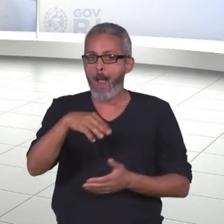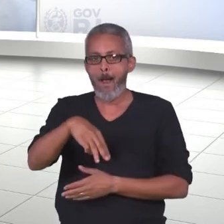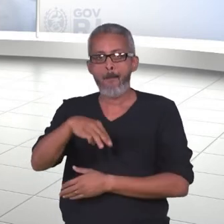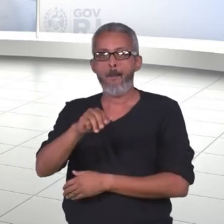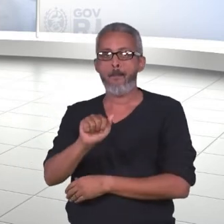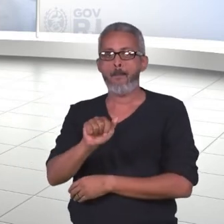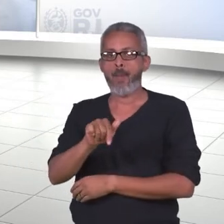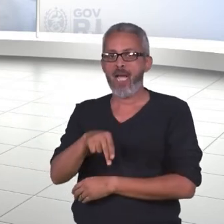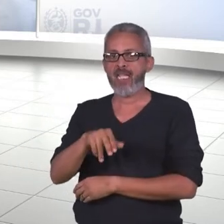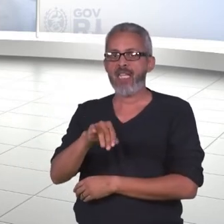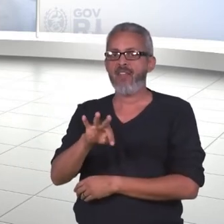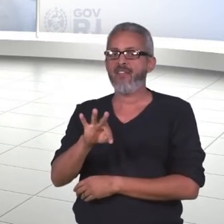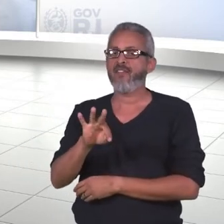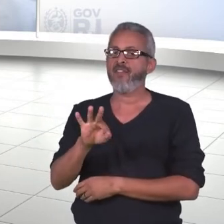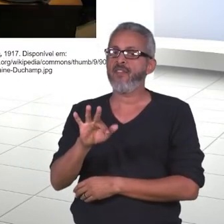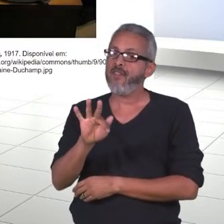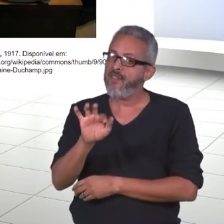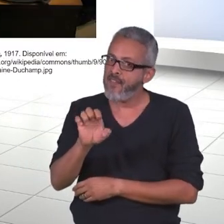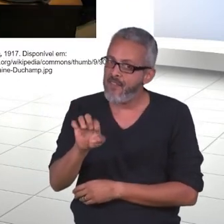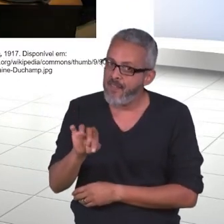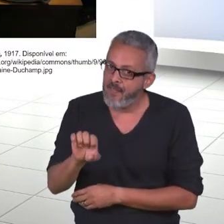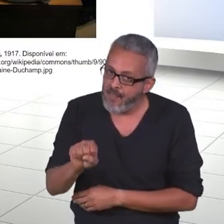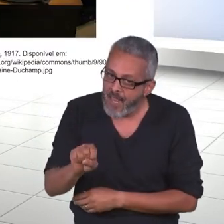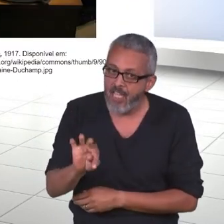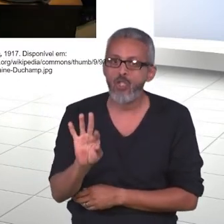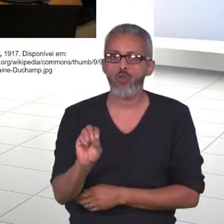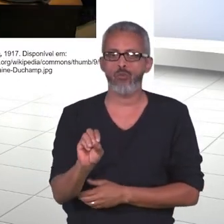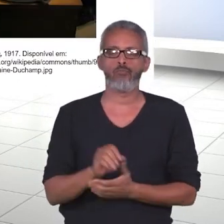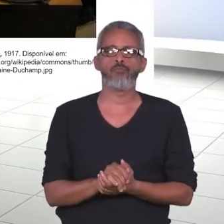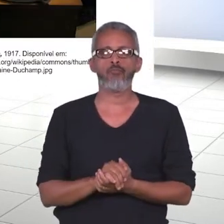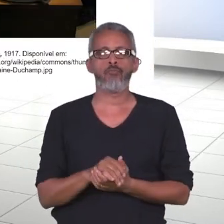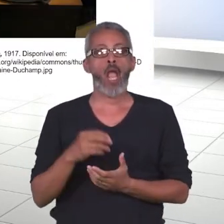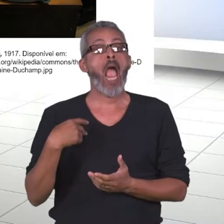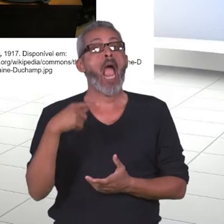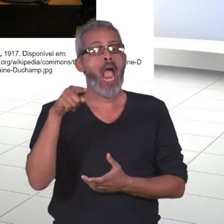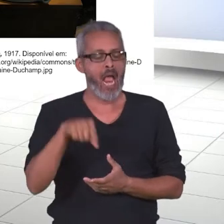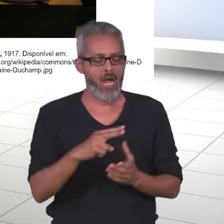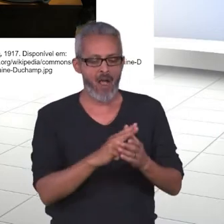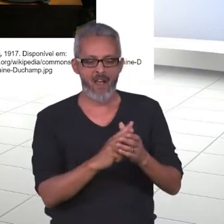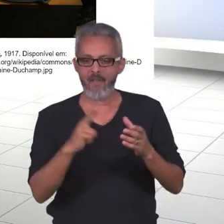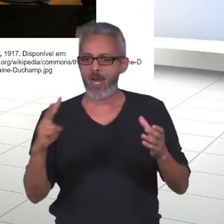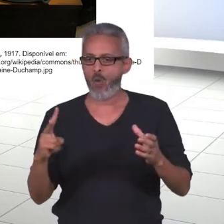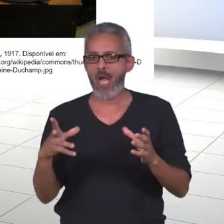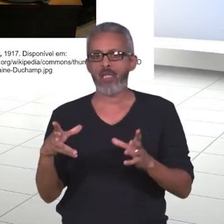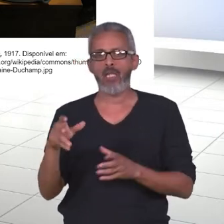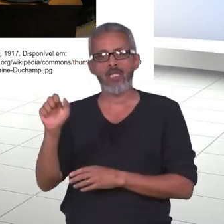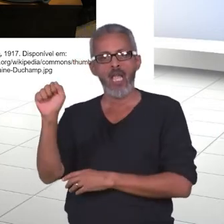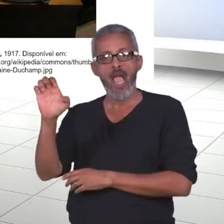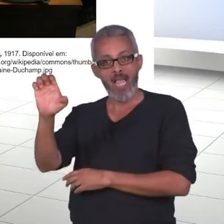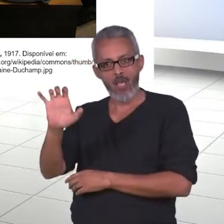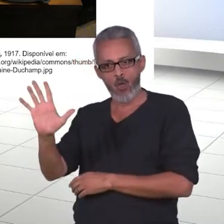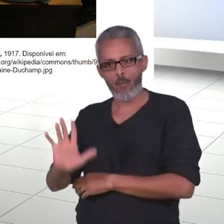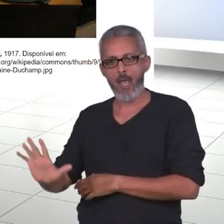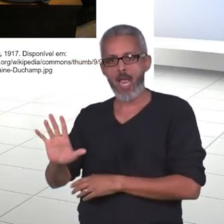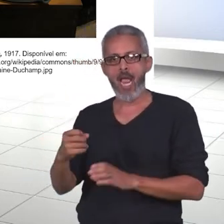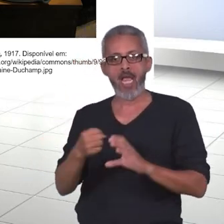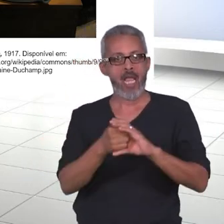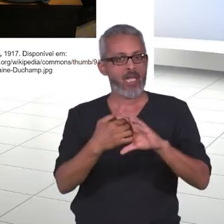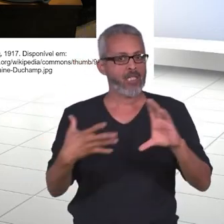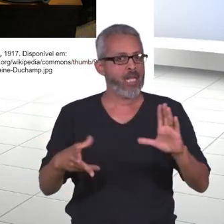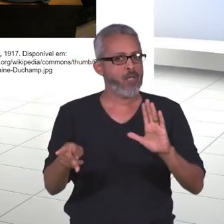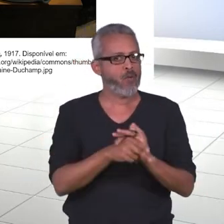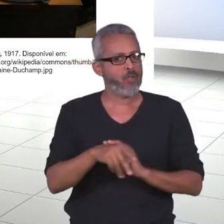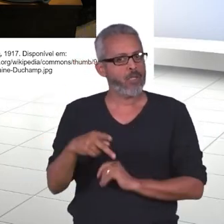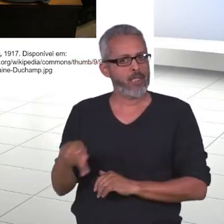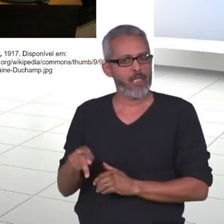temos também o dadaísmo. Os dadaístas foram os mais radicais, altamente impactados